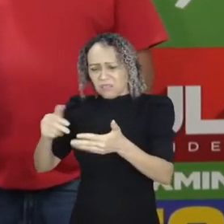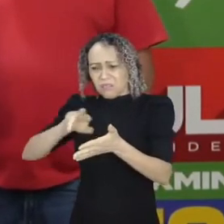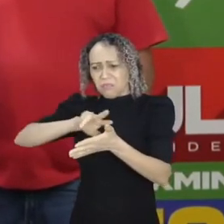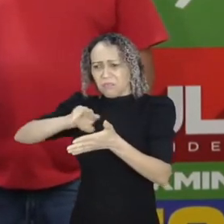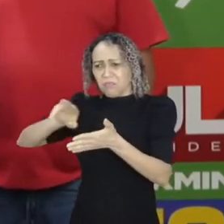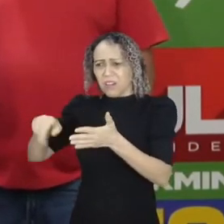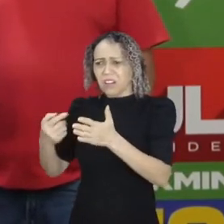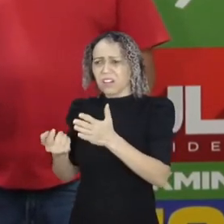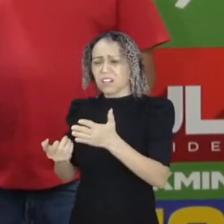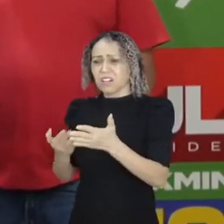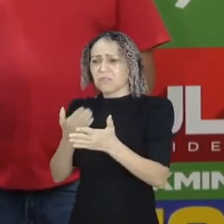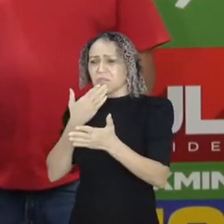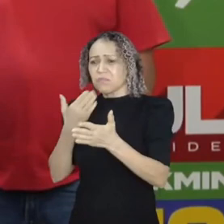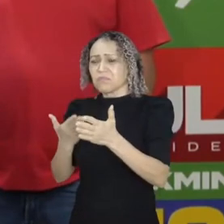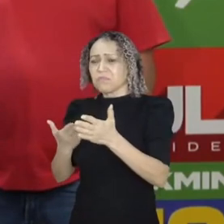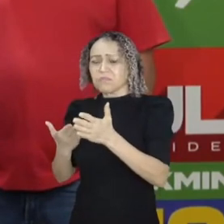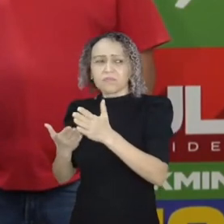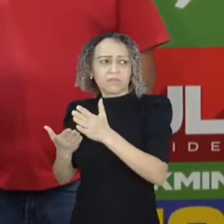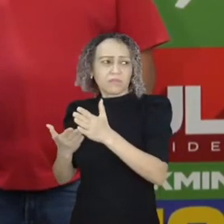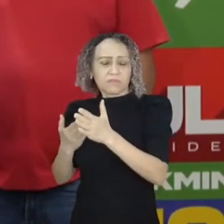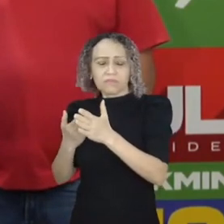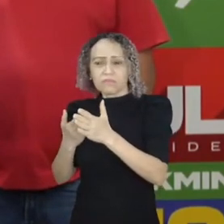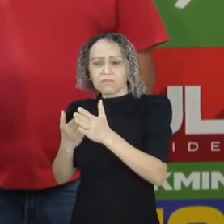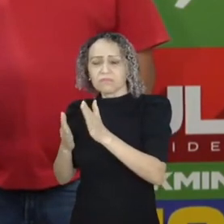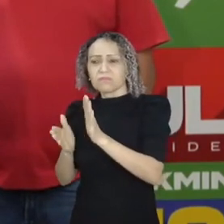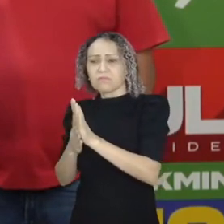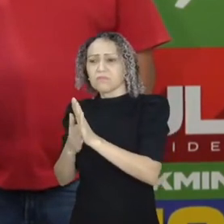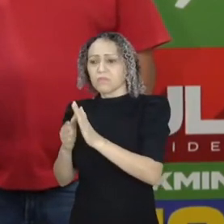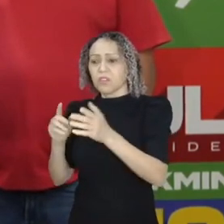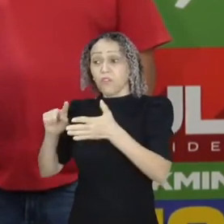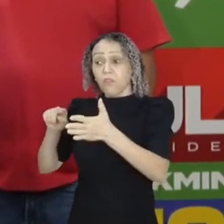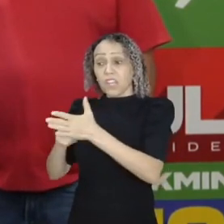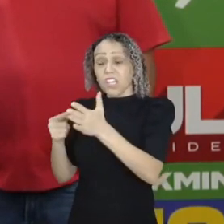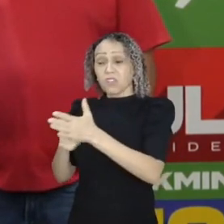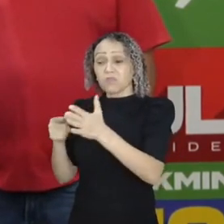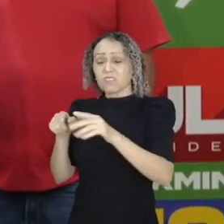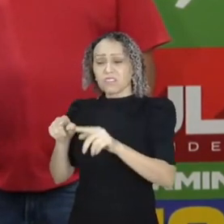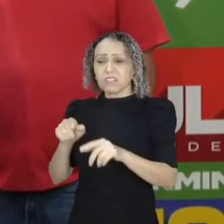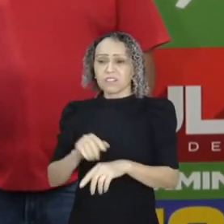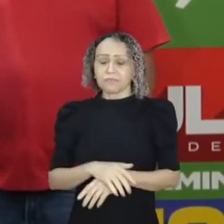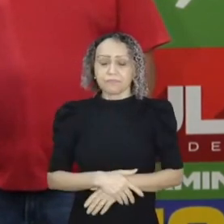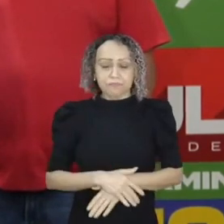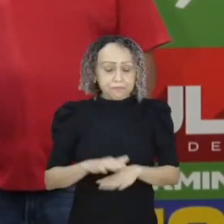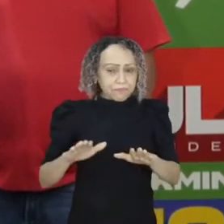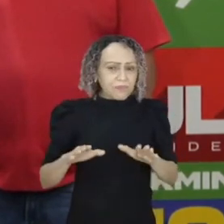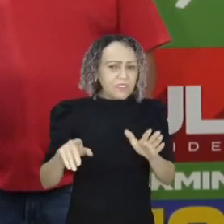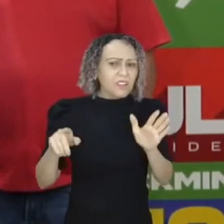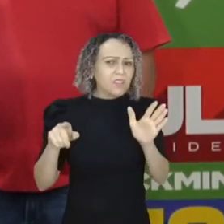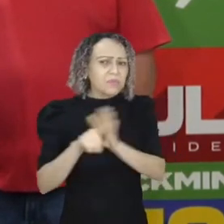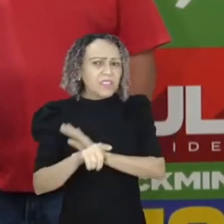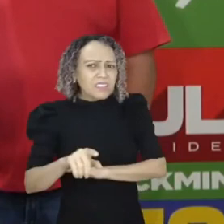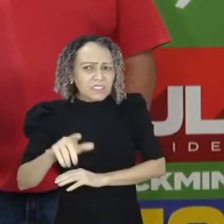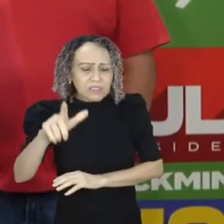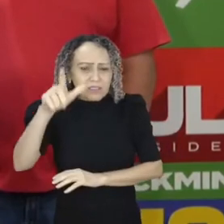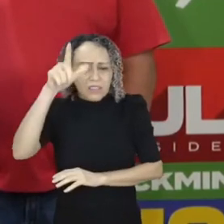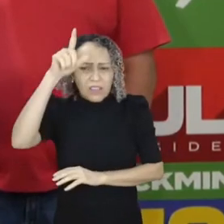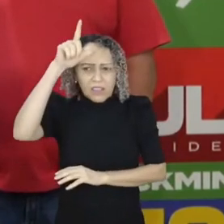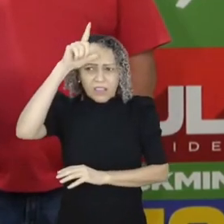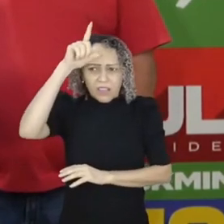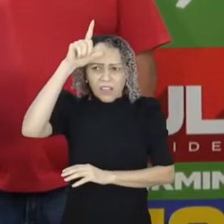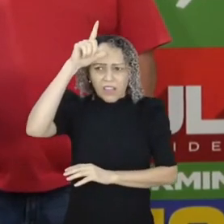Paulo. Haddad, só uma questão em cima disso aqui, que eu não fiz. A Alemanha, ela